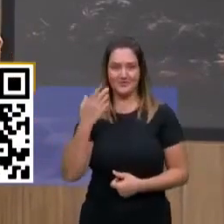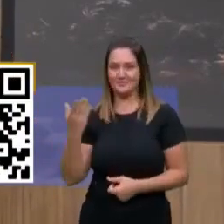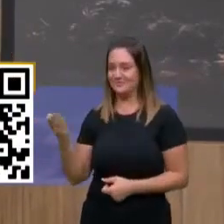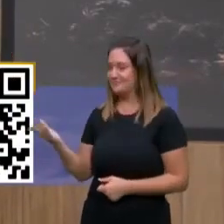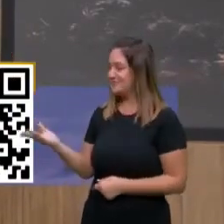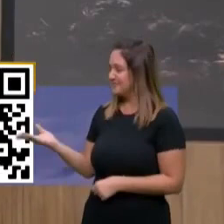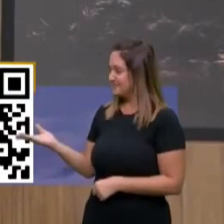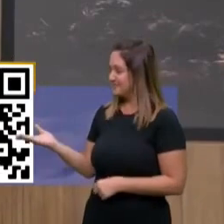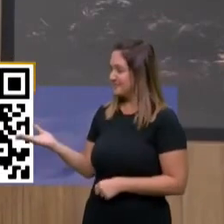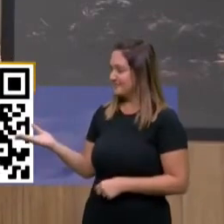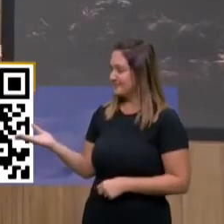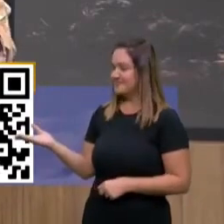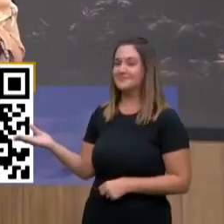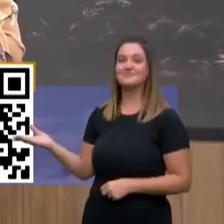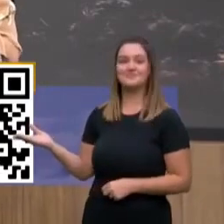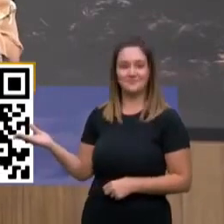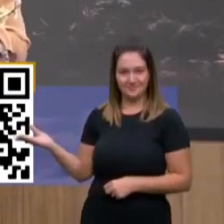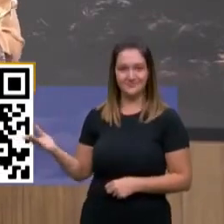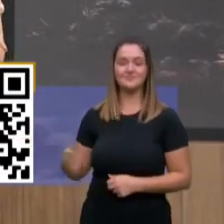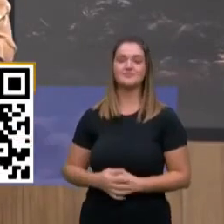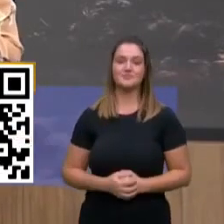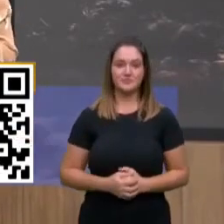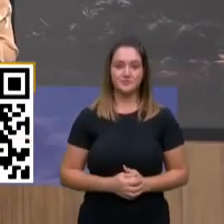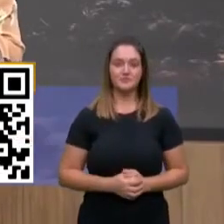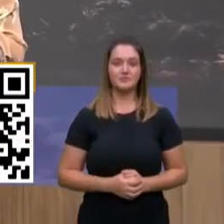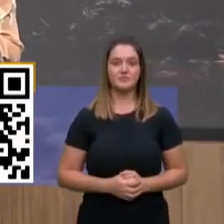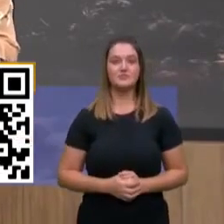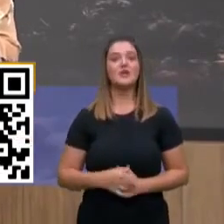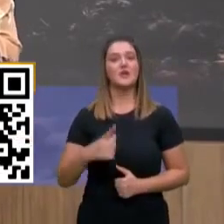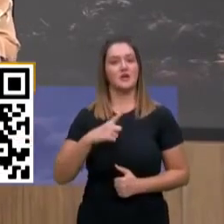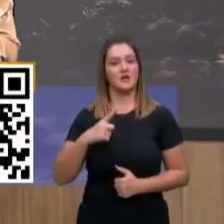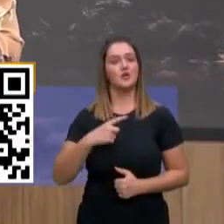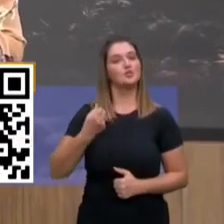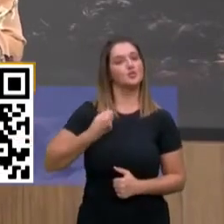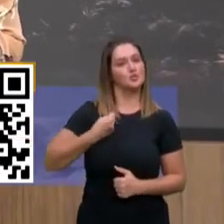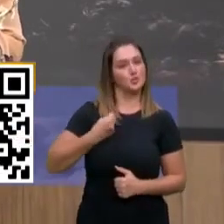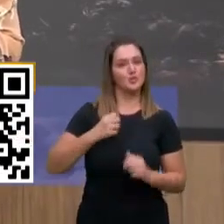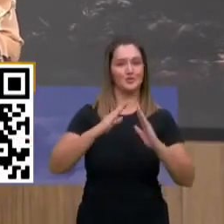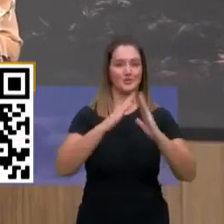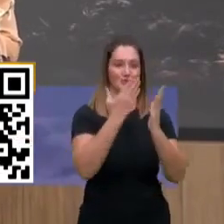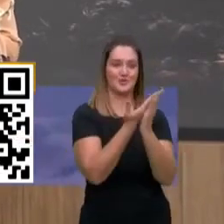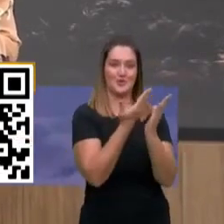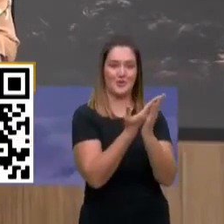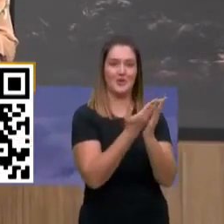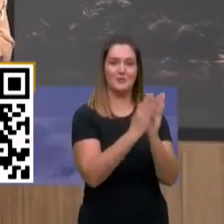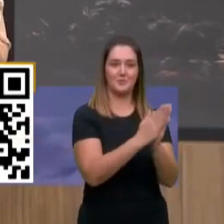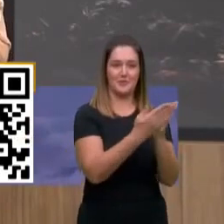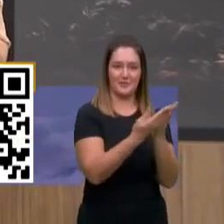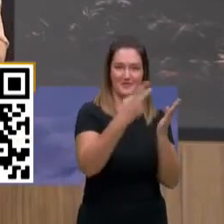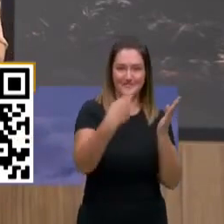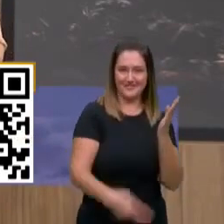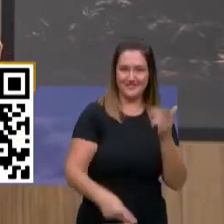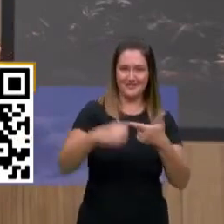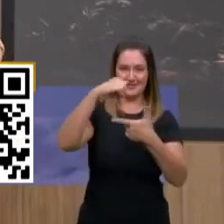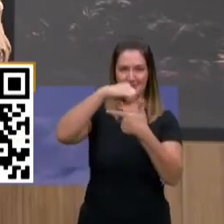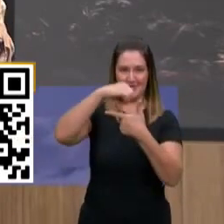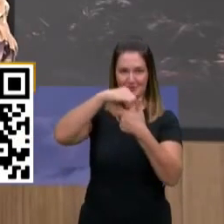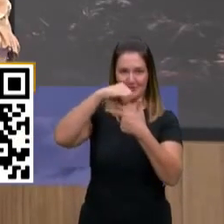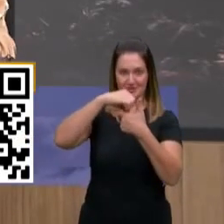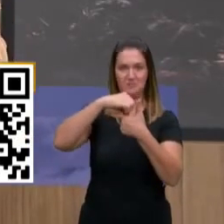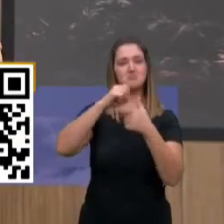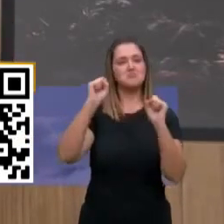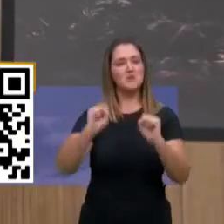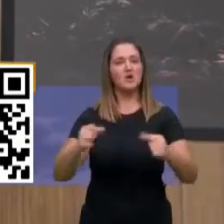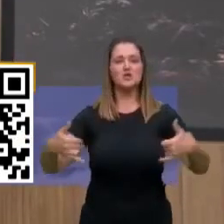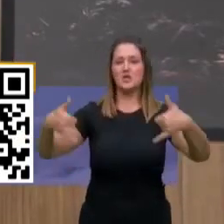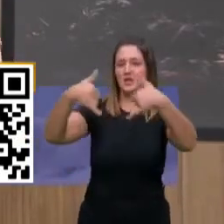0 operadora 12 2127 3121. Esse é o telefone da Escola Bíblica da Novo Tempo. Você pode ligar no